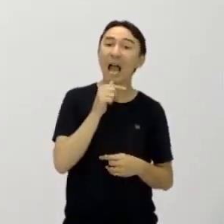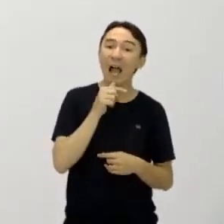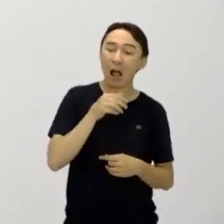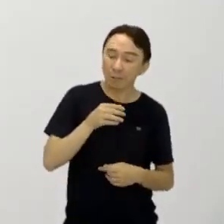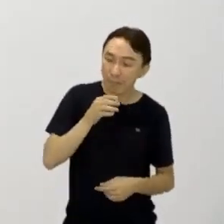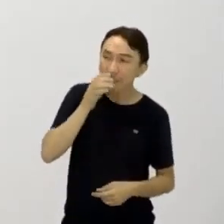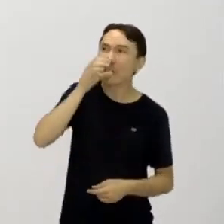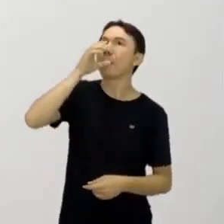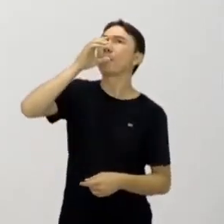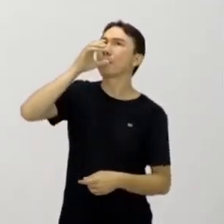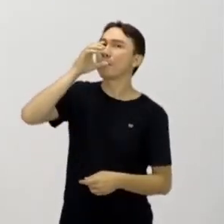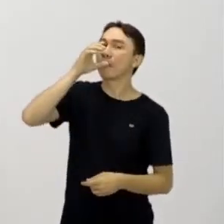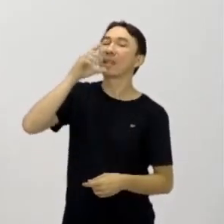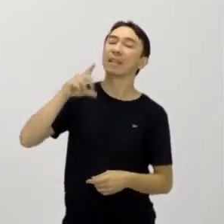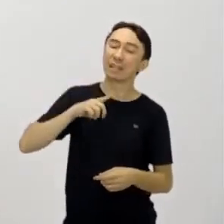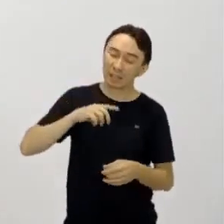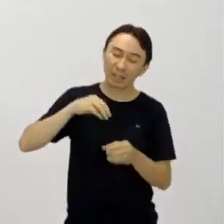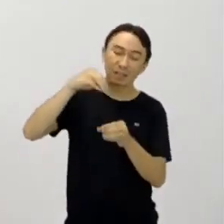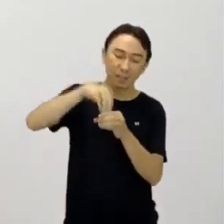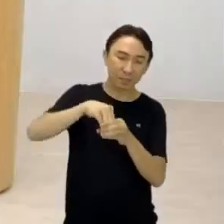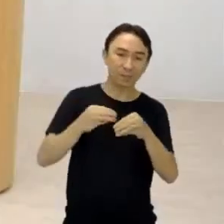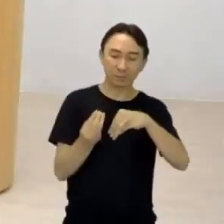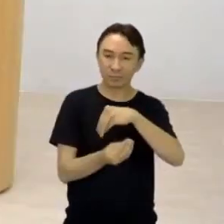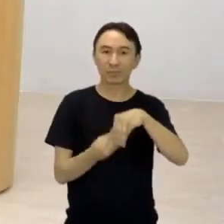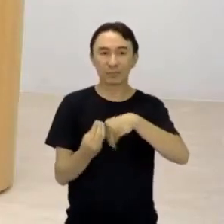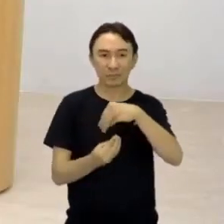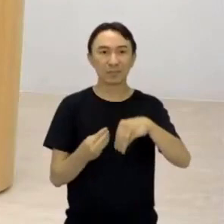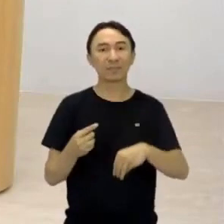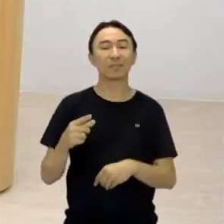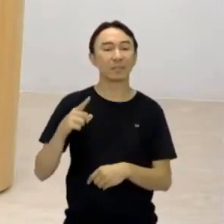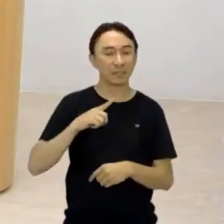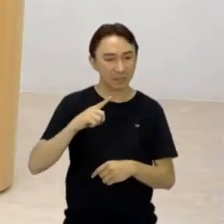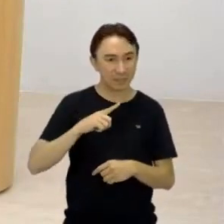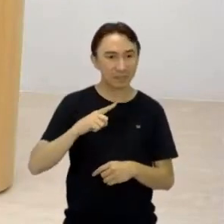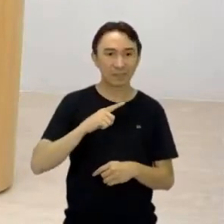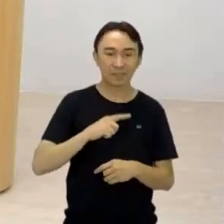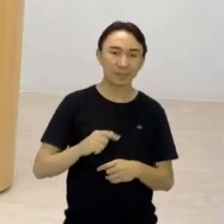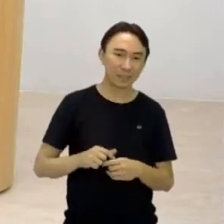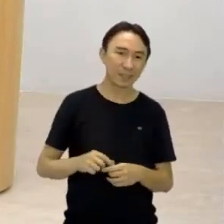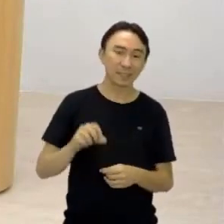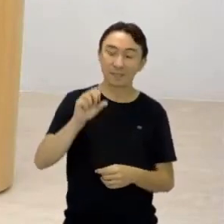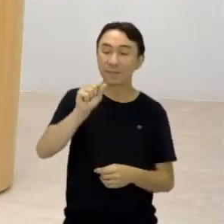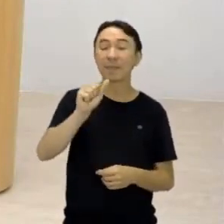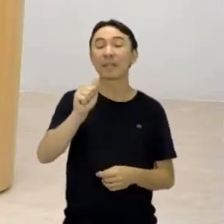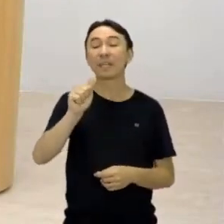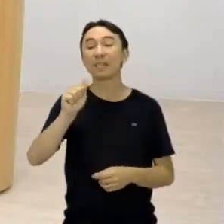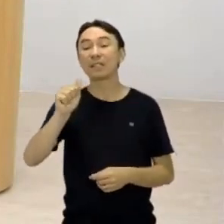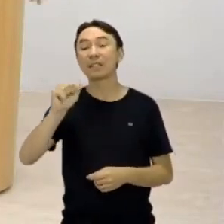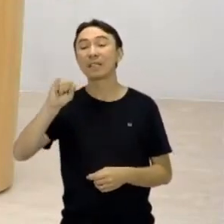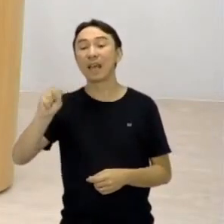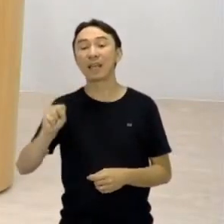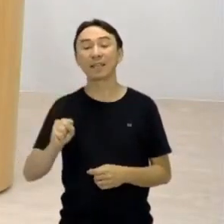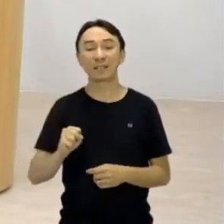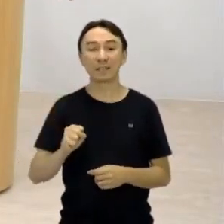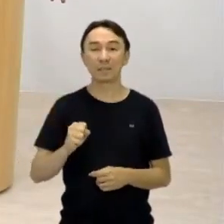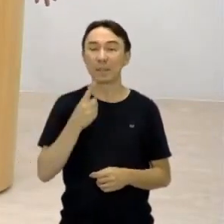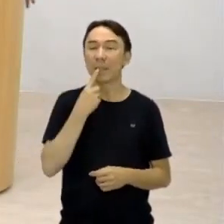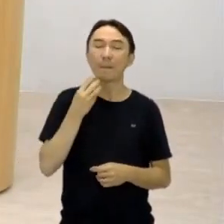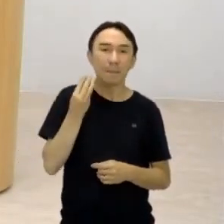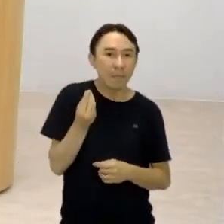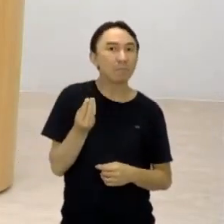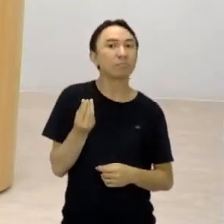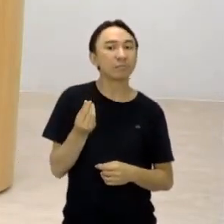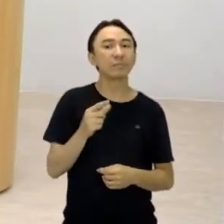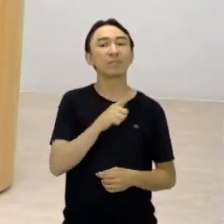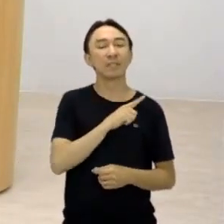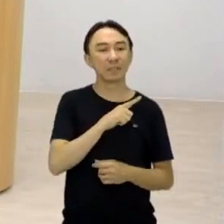sais minerais. Nossa. A areia também tem sais minerais, né? Só que é salgada pra caramba, né? A água do mar é salgada, né?